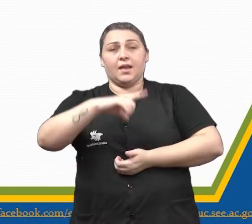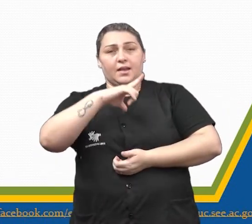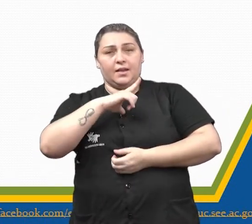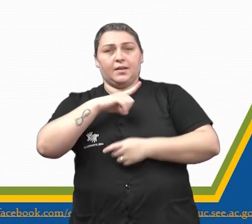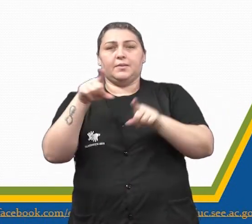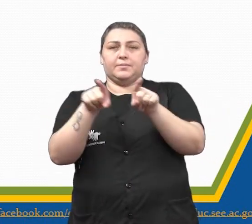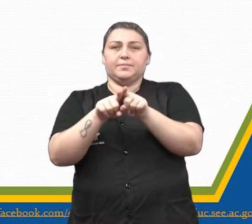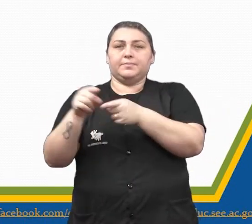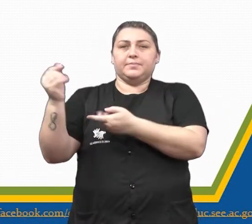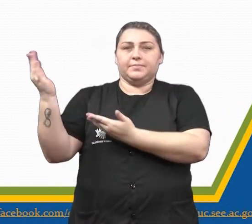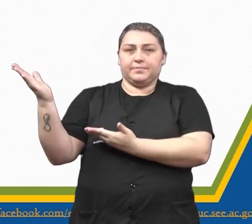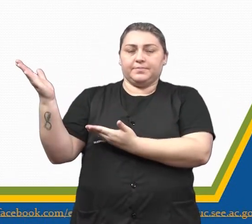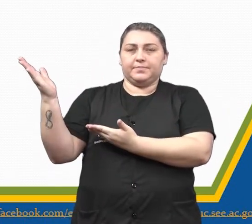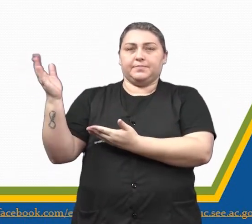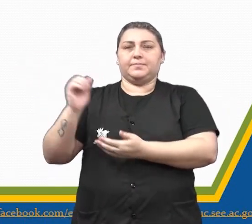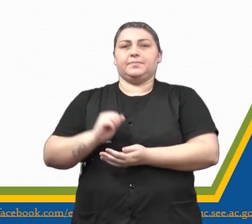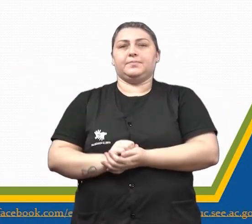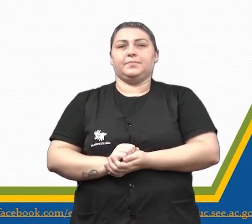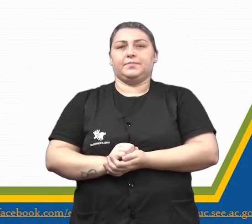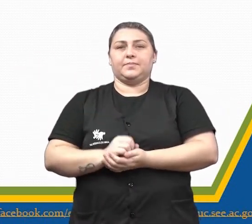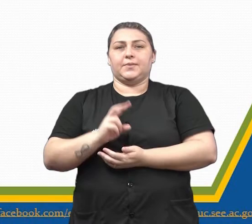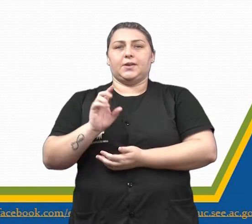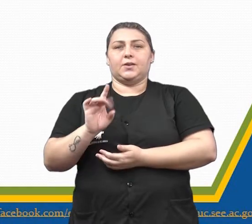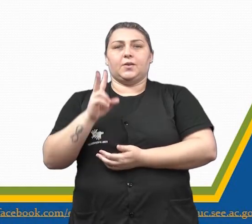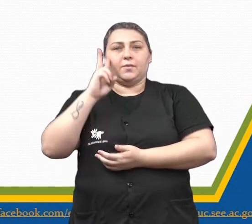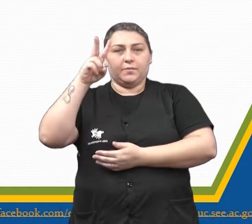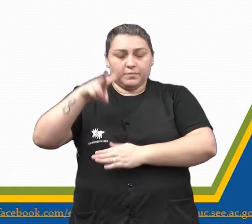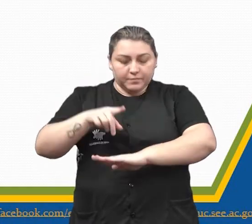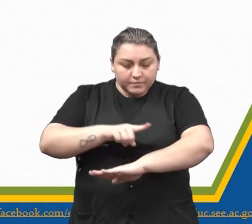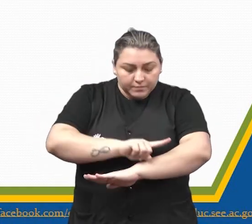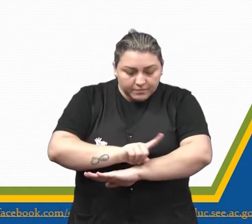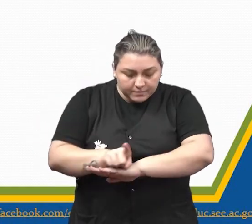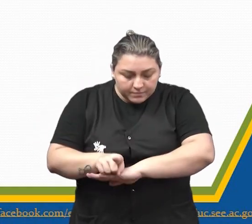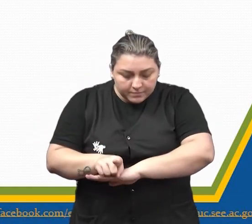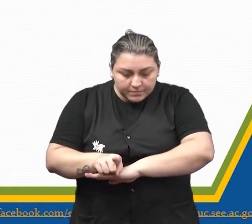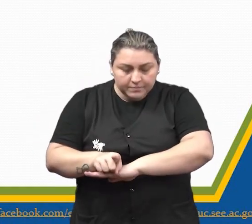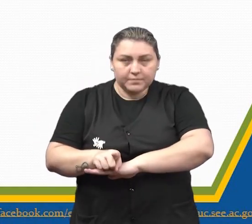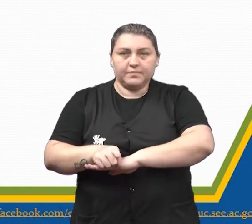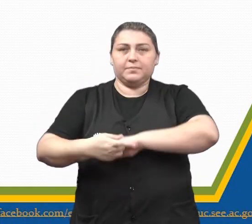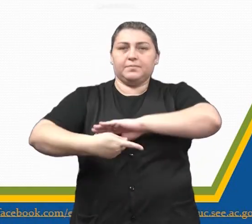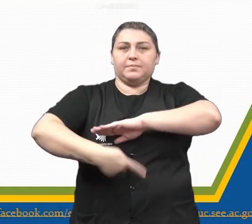Temos essa daí, que é a gente só vê de pé mesmo.